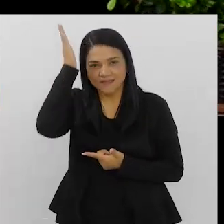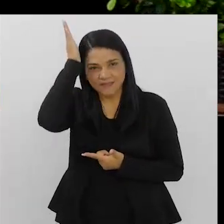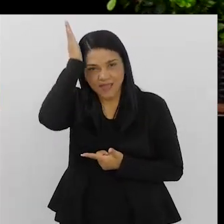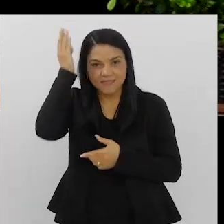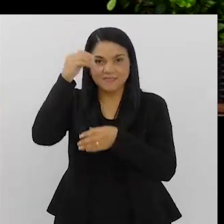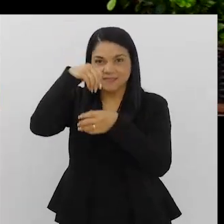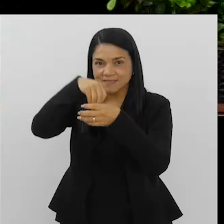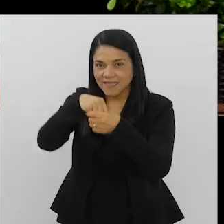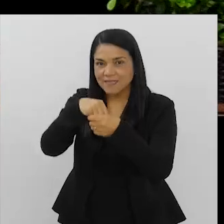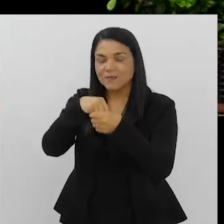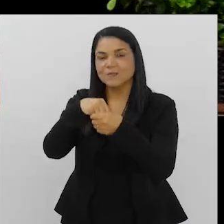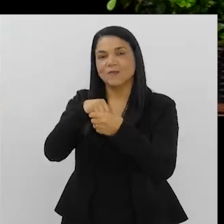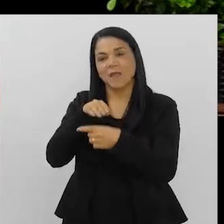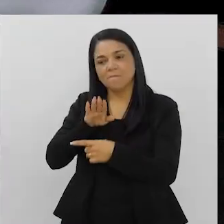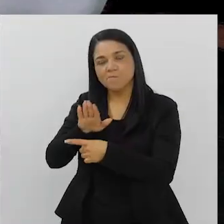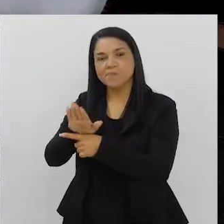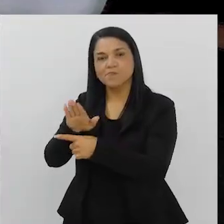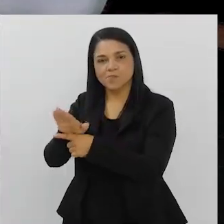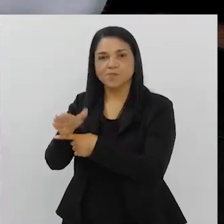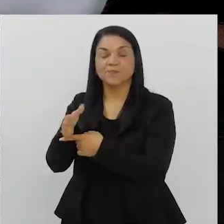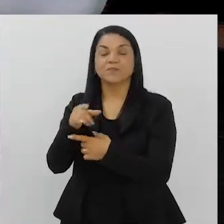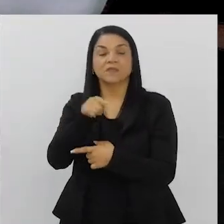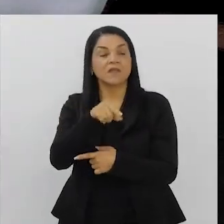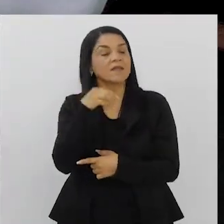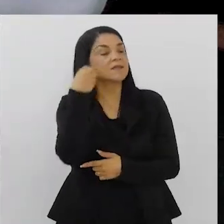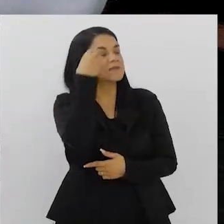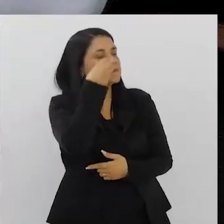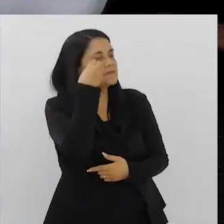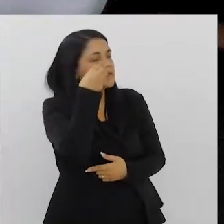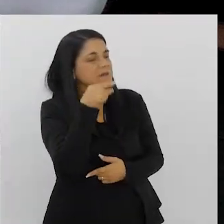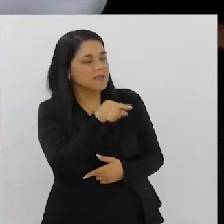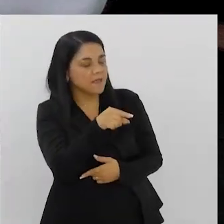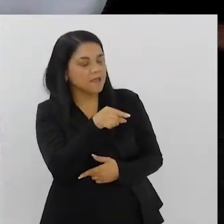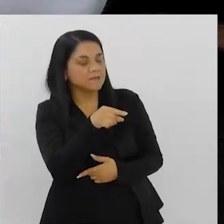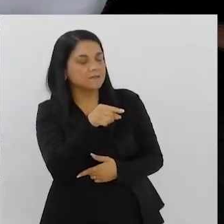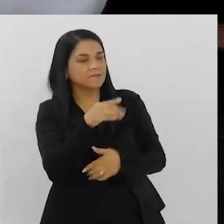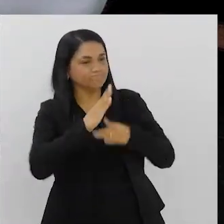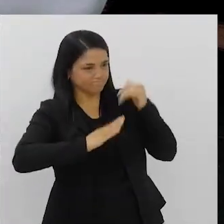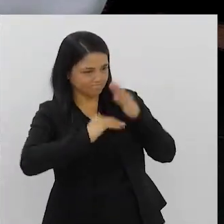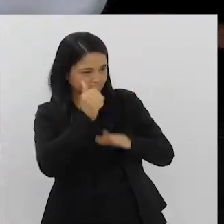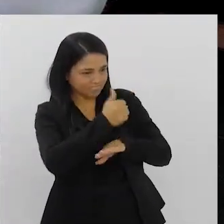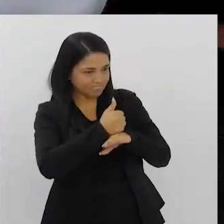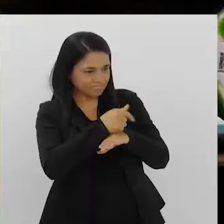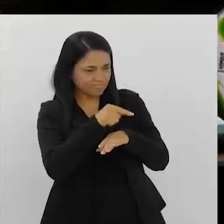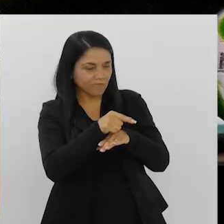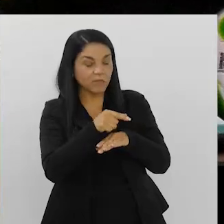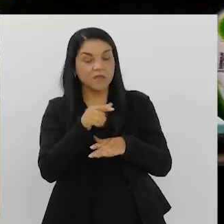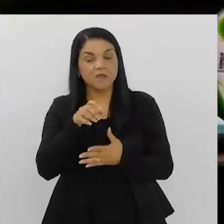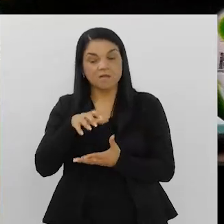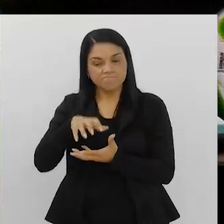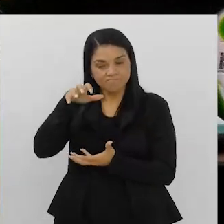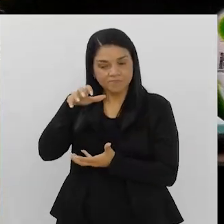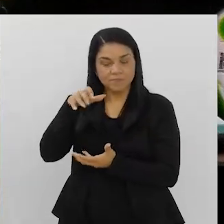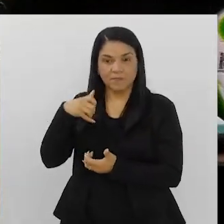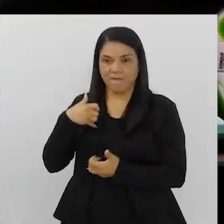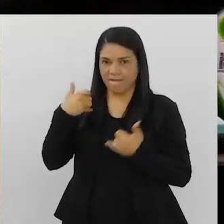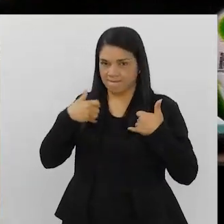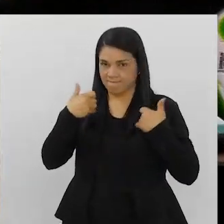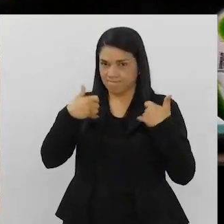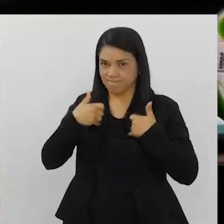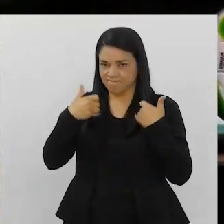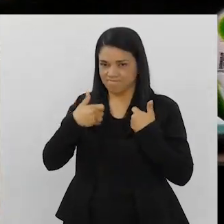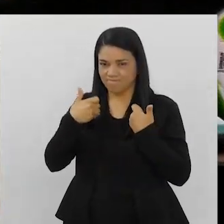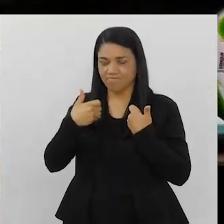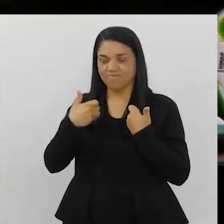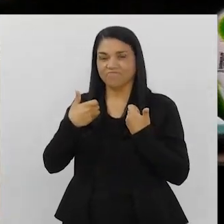condução é sempre nesse sentido. Na experiência de vocês, à medida que a pessoa vai fazendo mais aniversários e essas